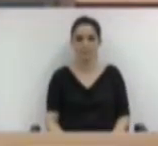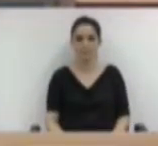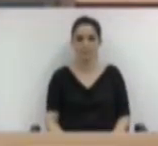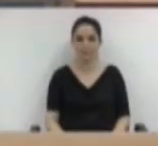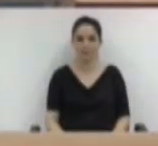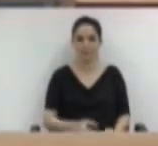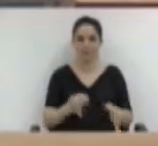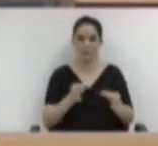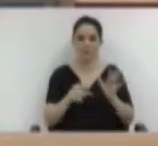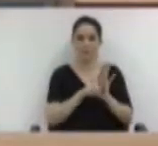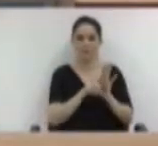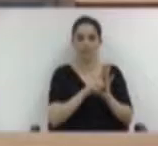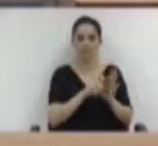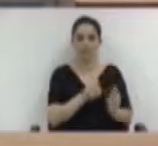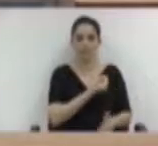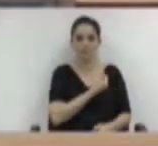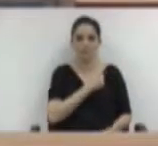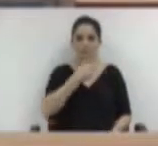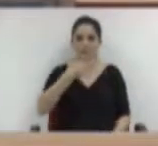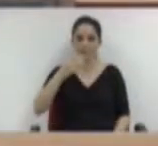Projeto de Lei número